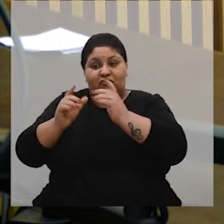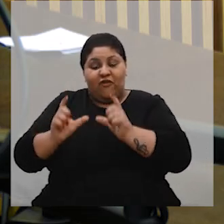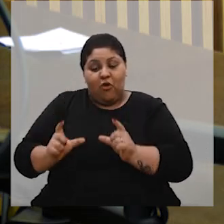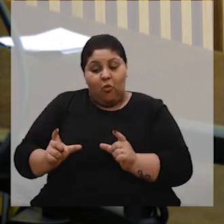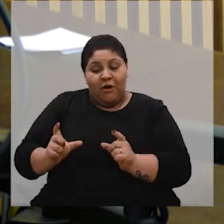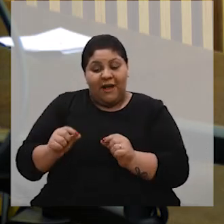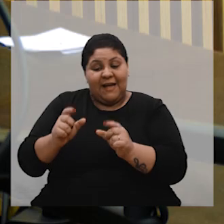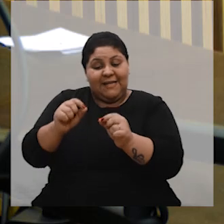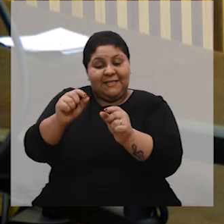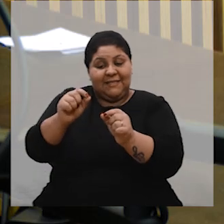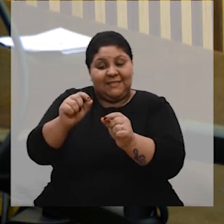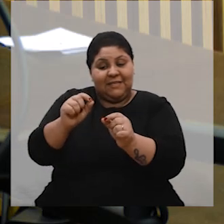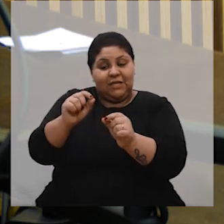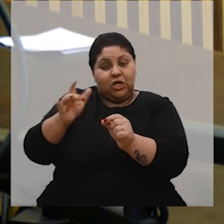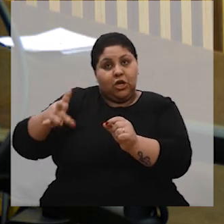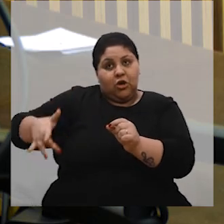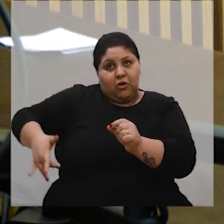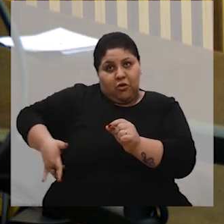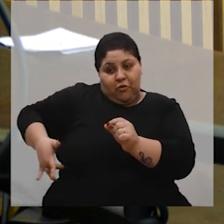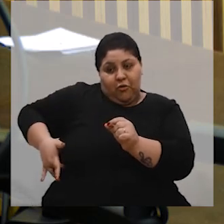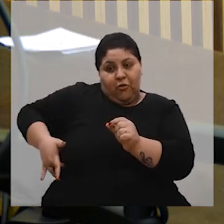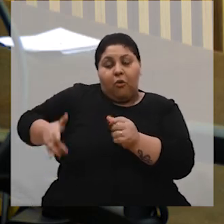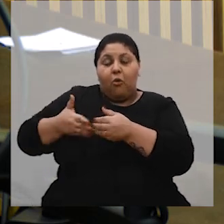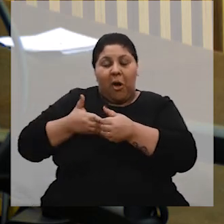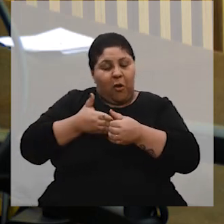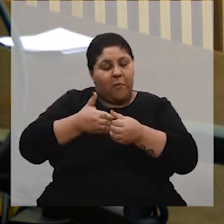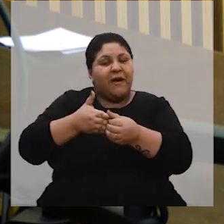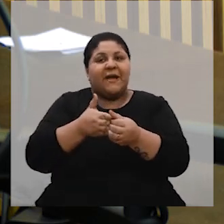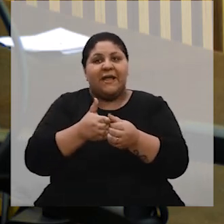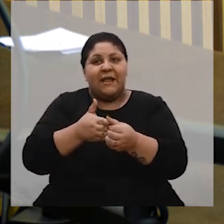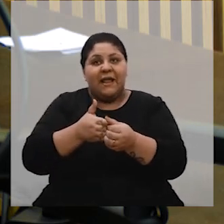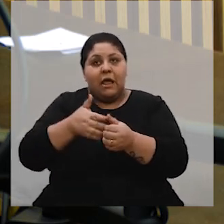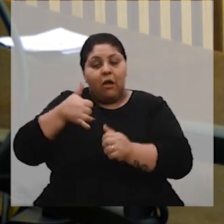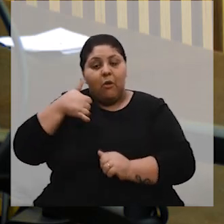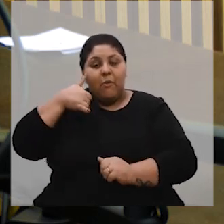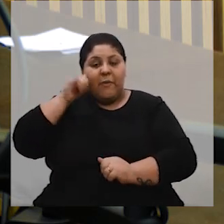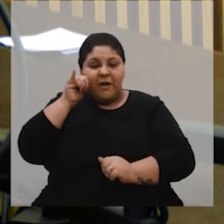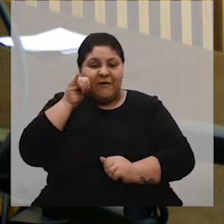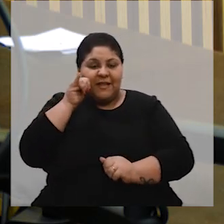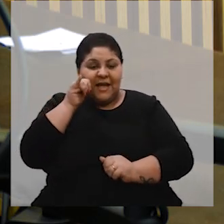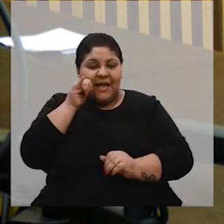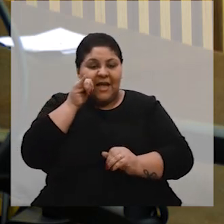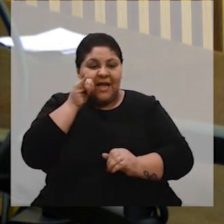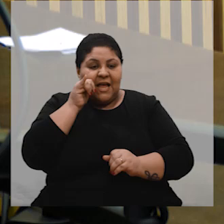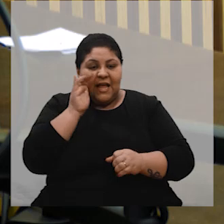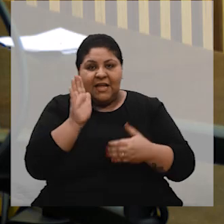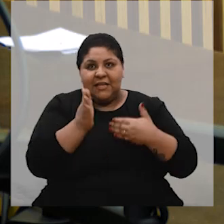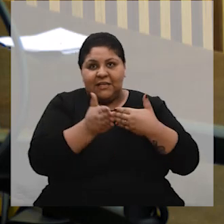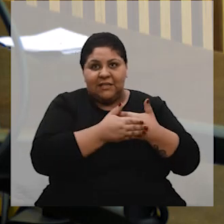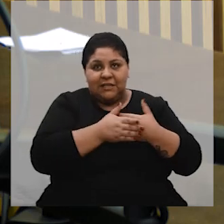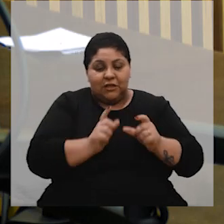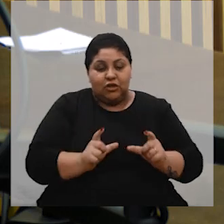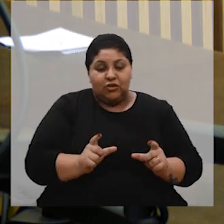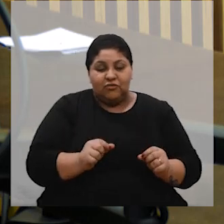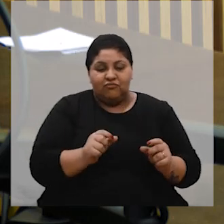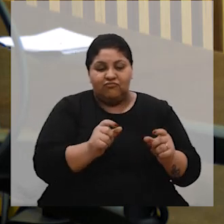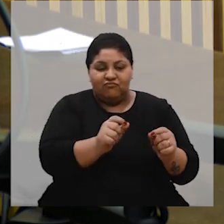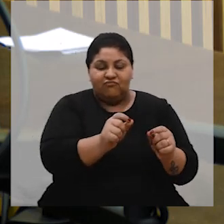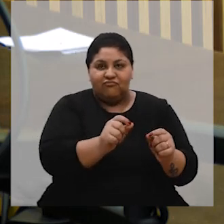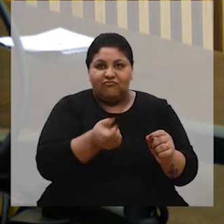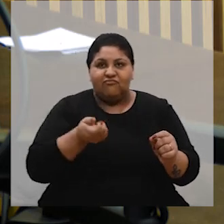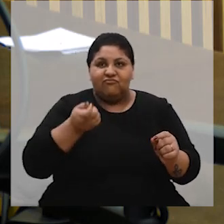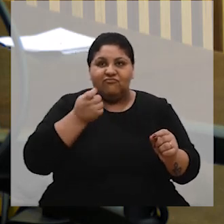o acompanhamento e o tratamento desses pacientes é justamente para evitar esse desfecho, que é o câncer e